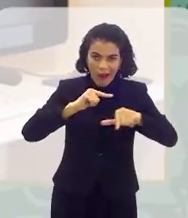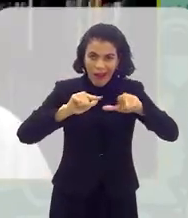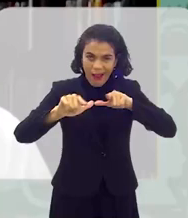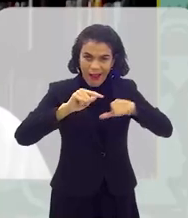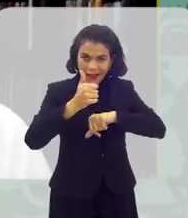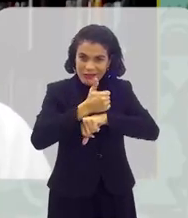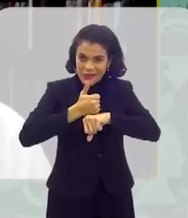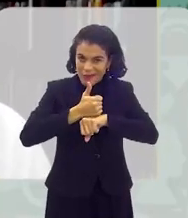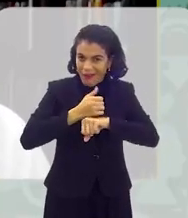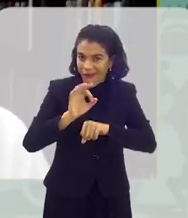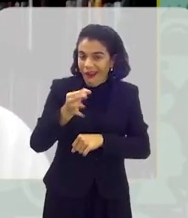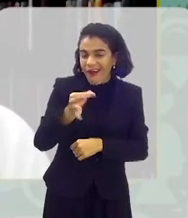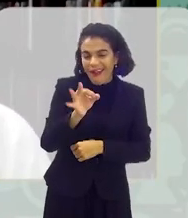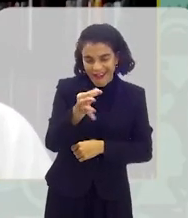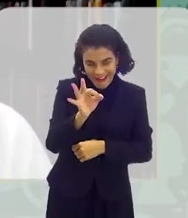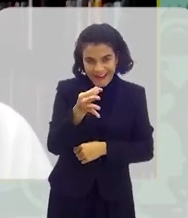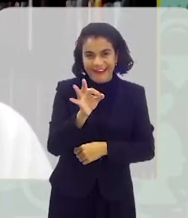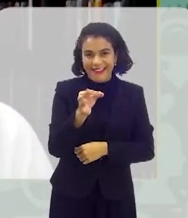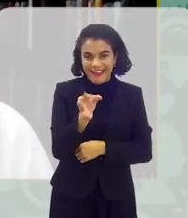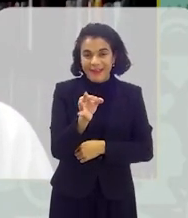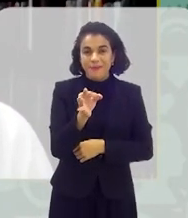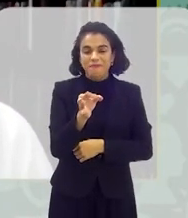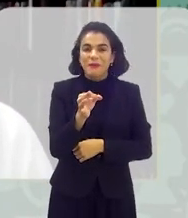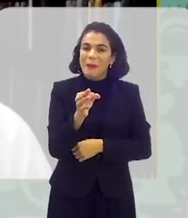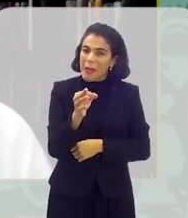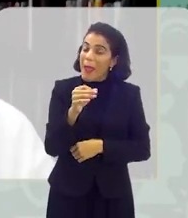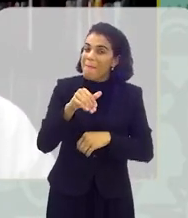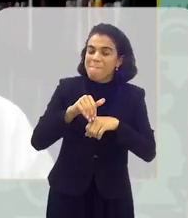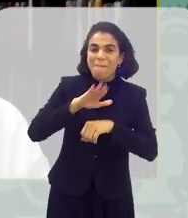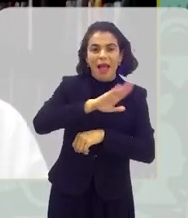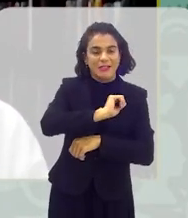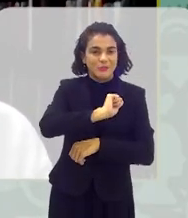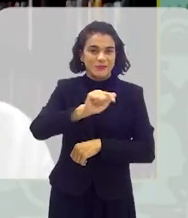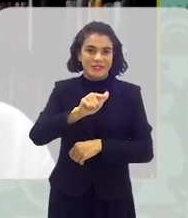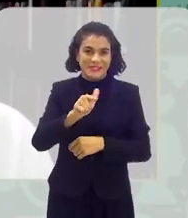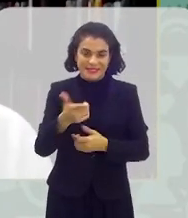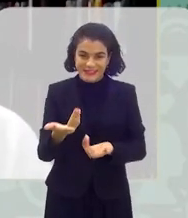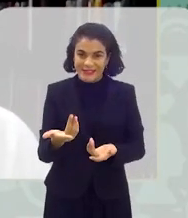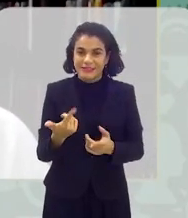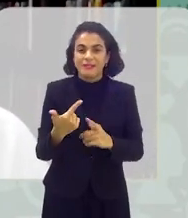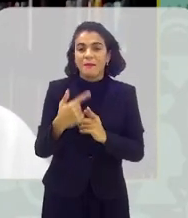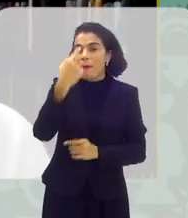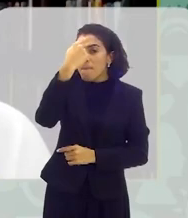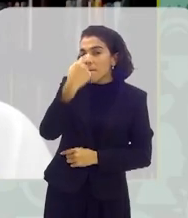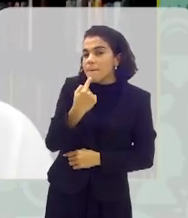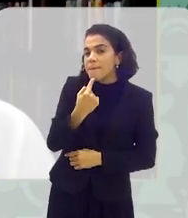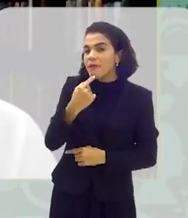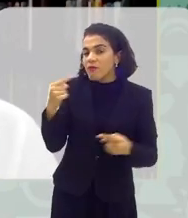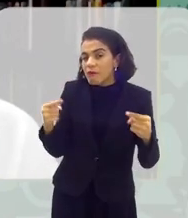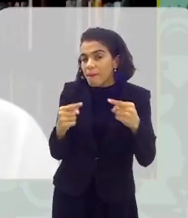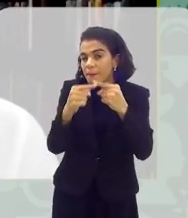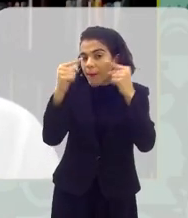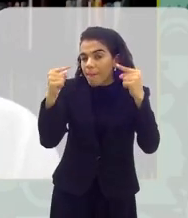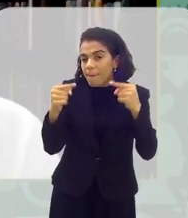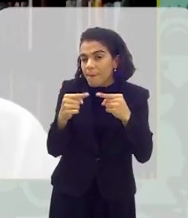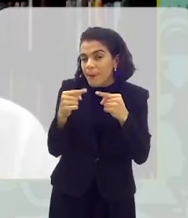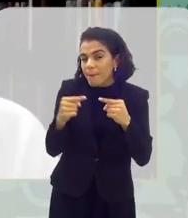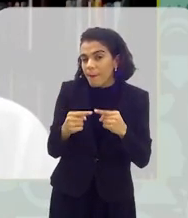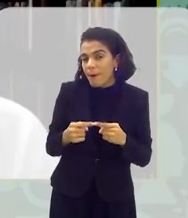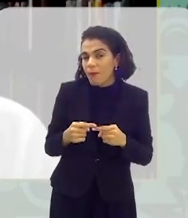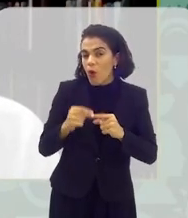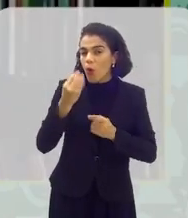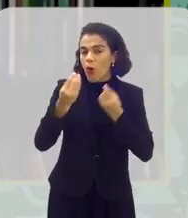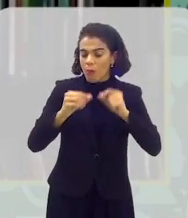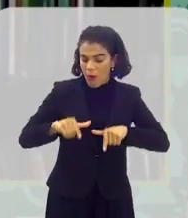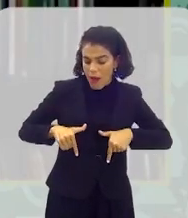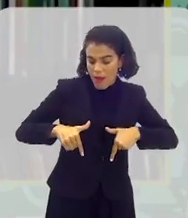que esse estudante acaba fazendo exatamente né É mais do que isso né precisa a gente vê também o perfil desse candidato questões